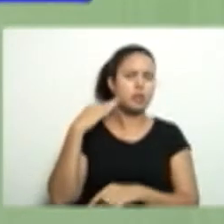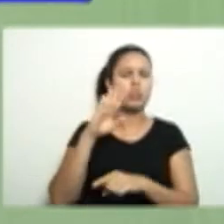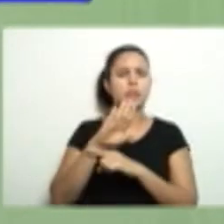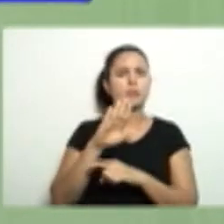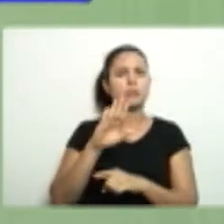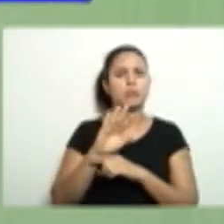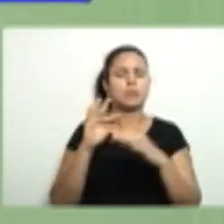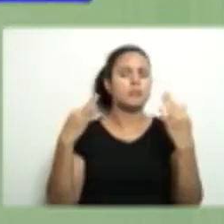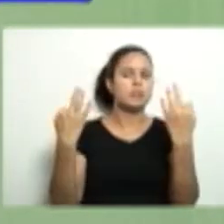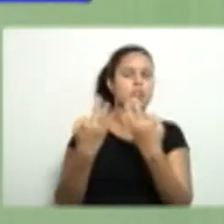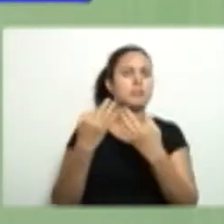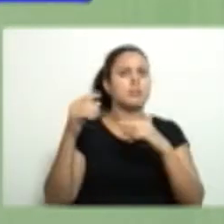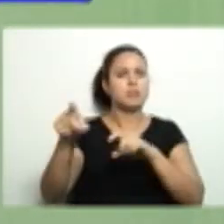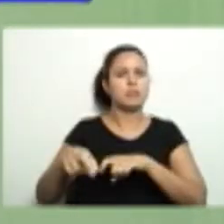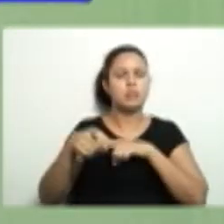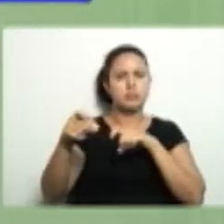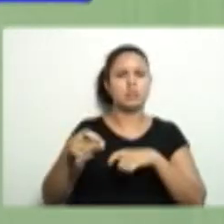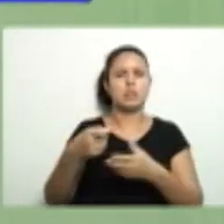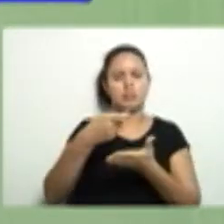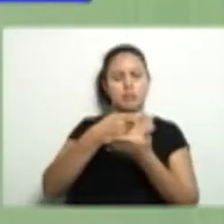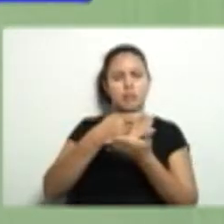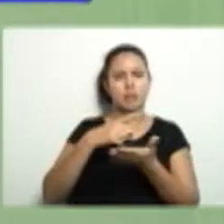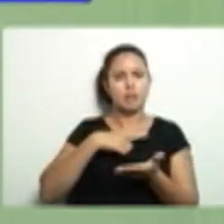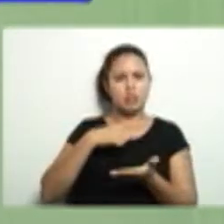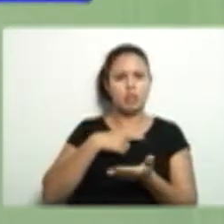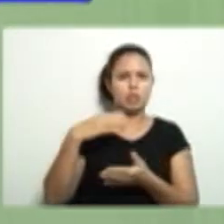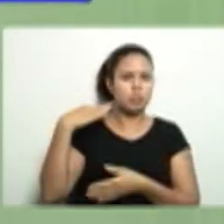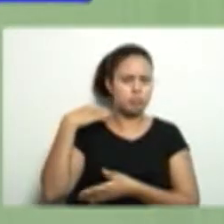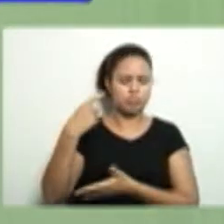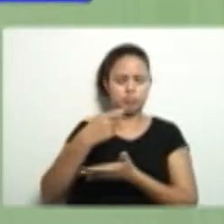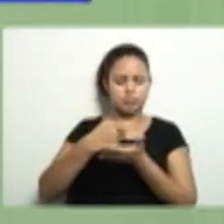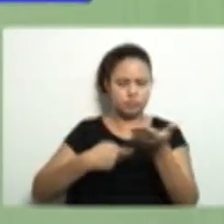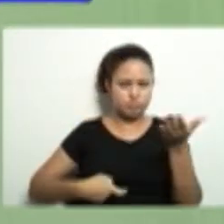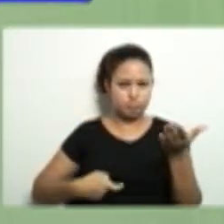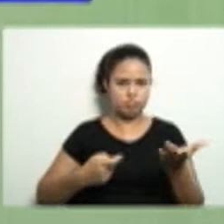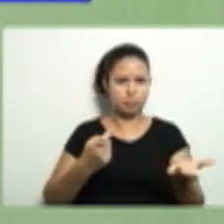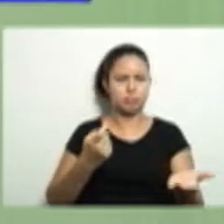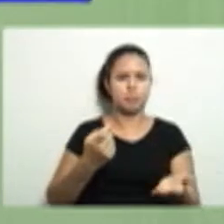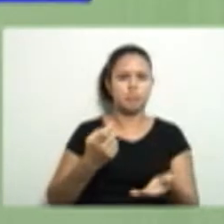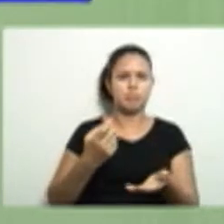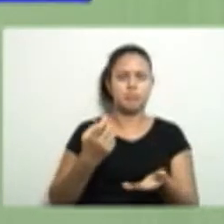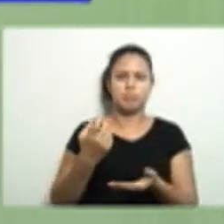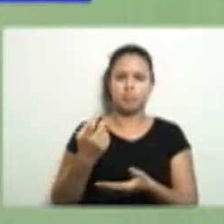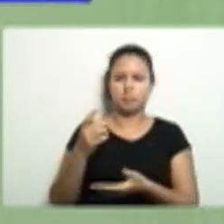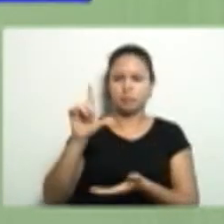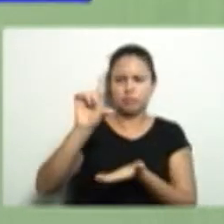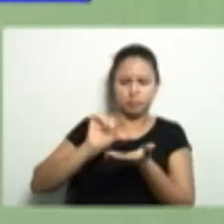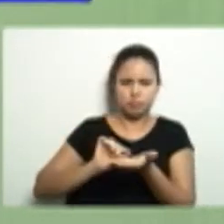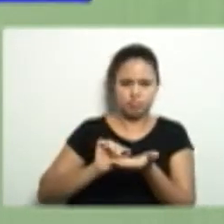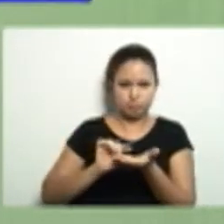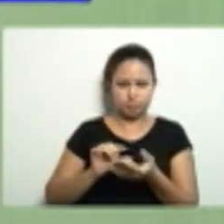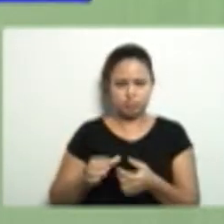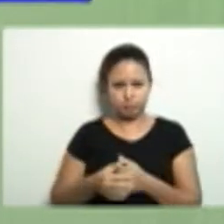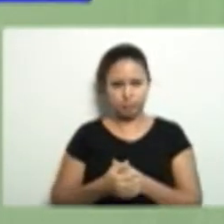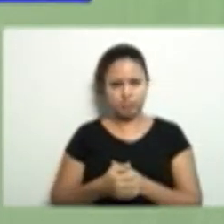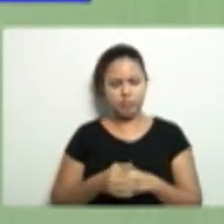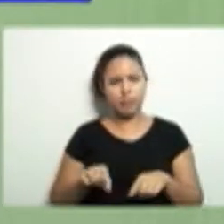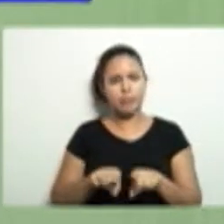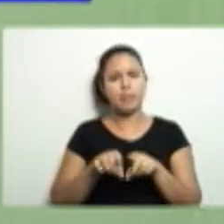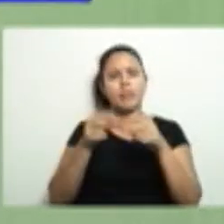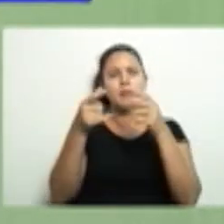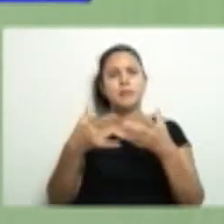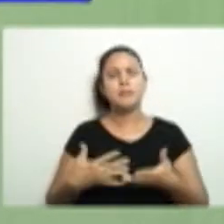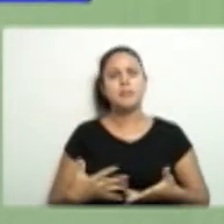possui as mais baixas taxas de juros dos financiamentos rurais. E vai falar também uma das